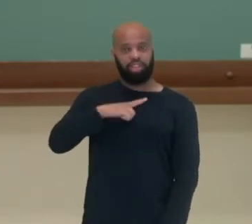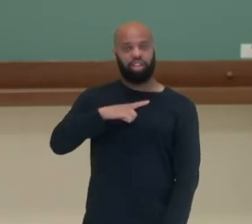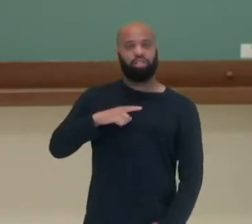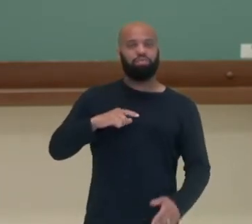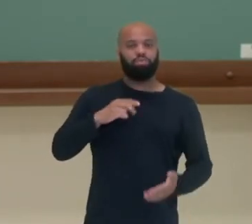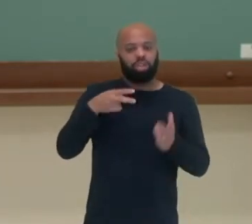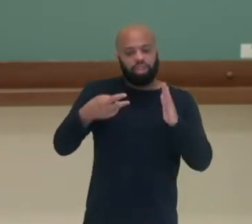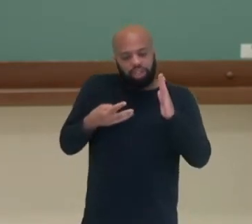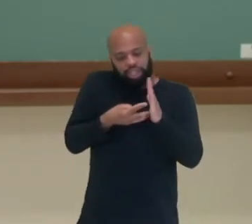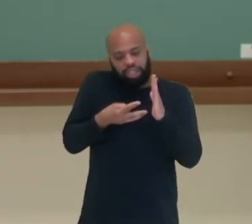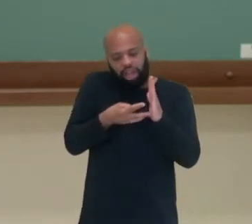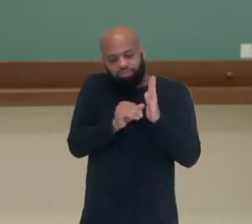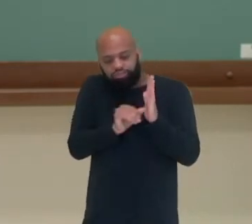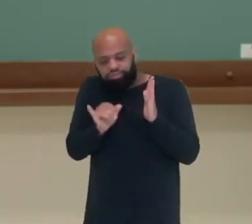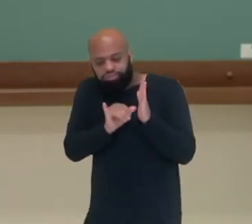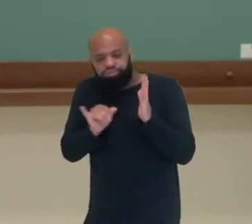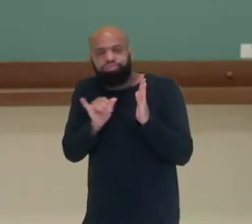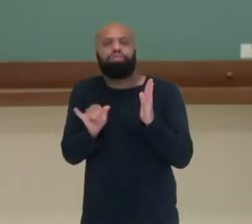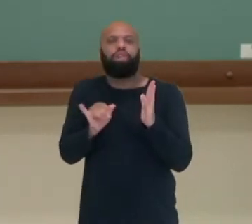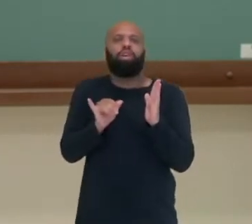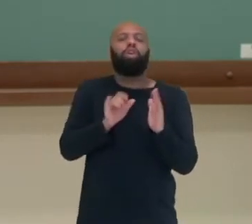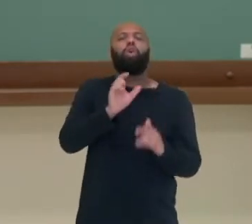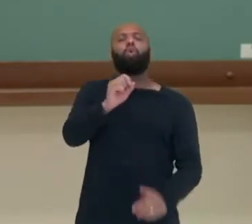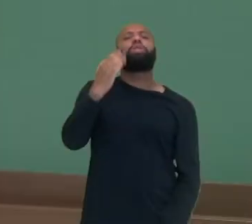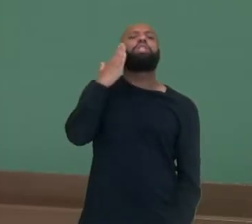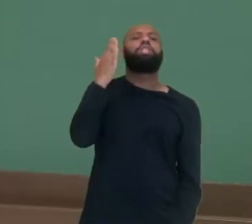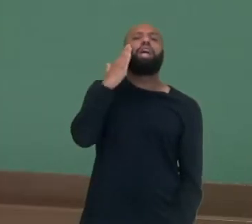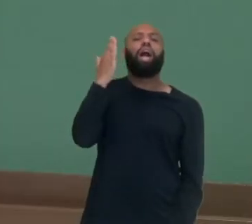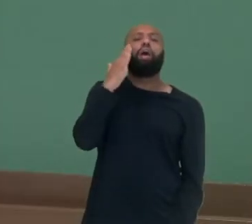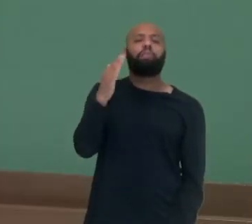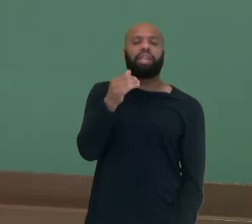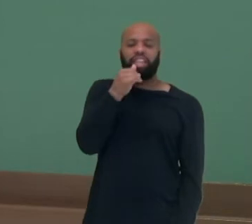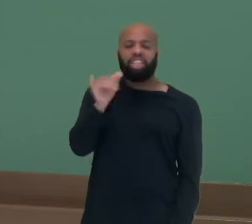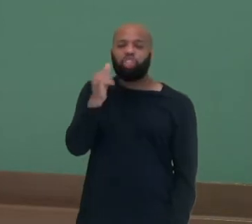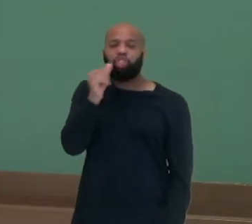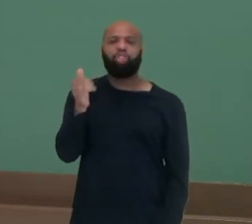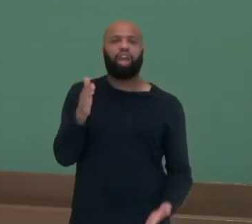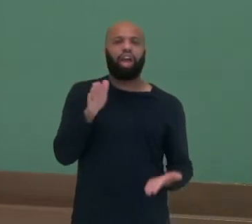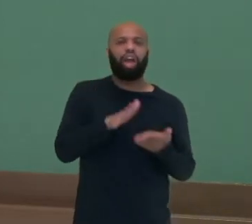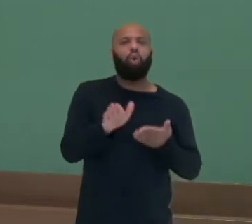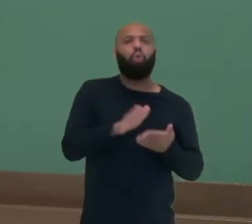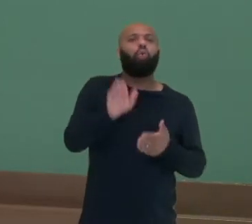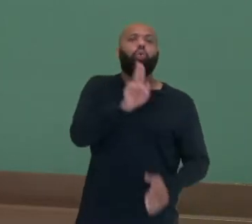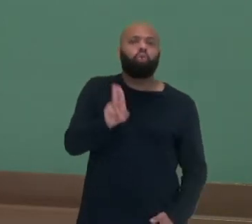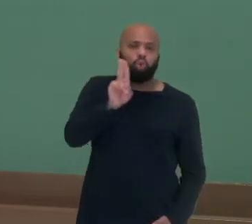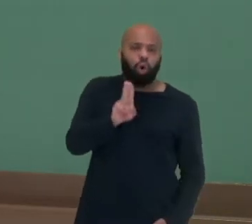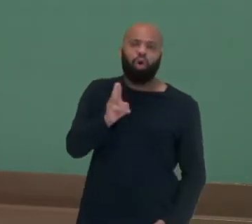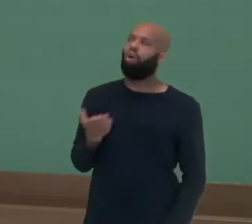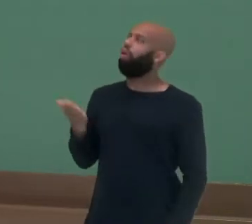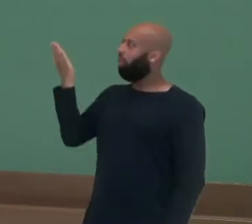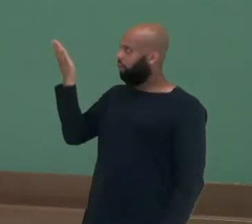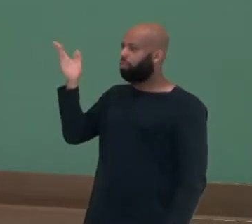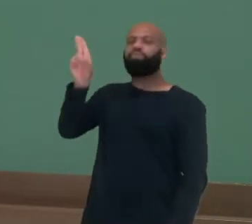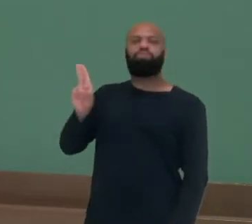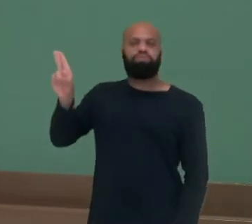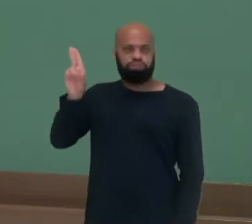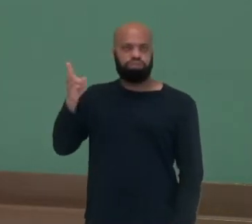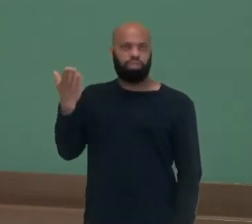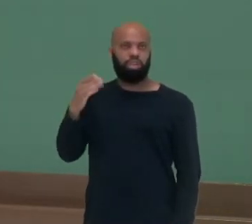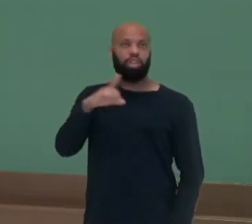tempo. Como que eu sei quanto de energia ele gastou? Através dessa fórmula. Então, a energia gasta é o quê?